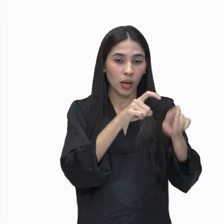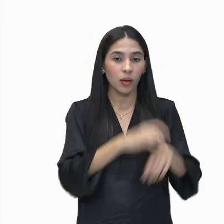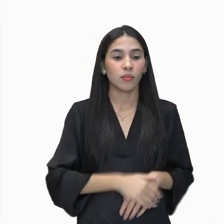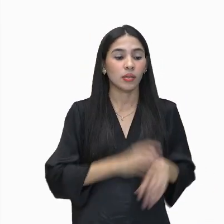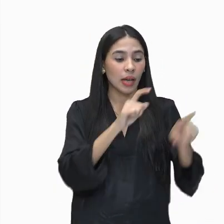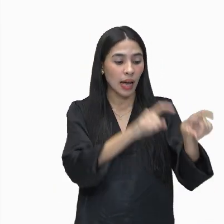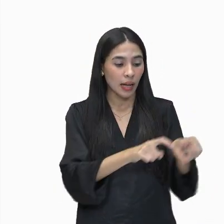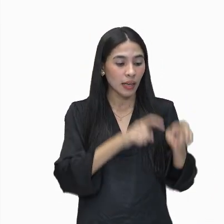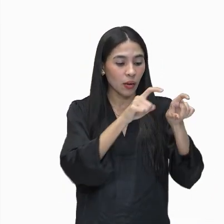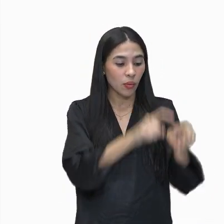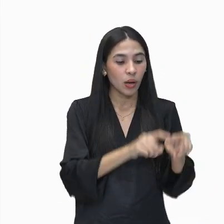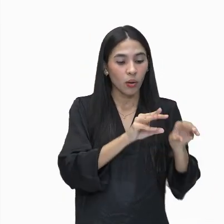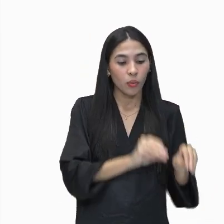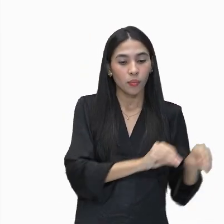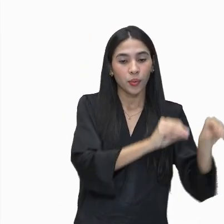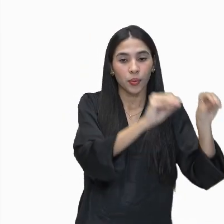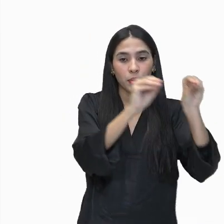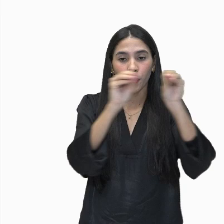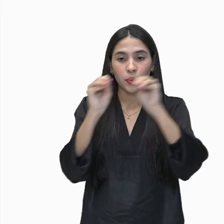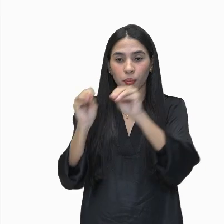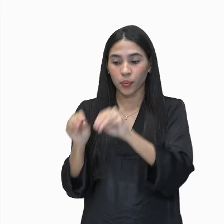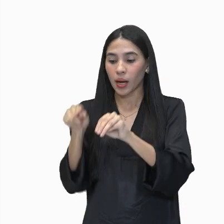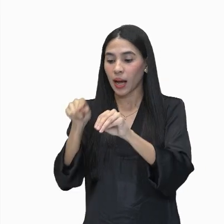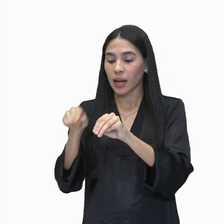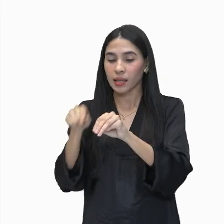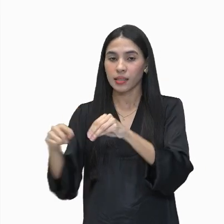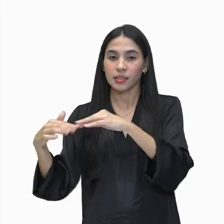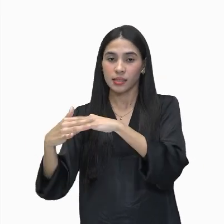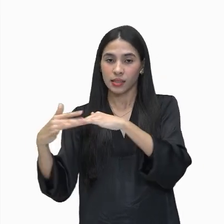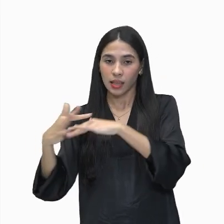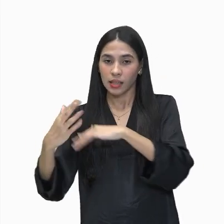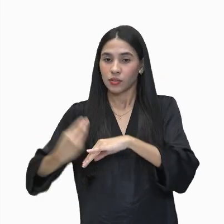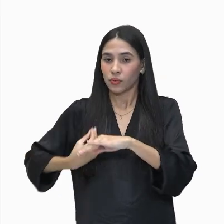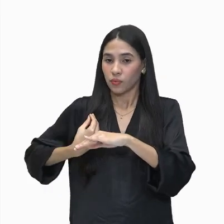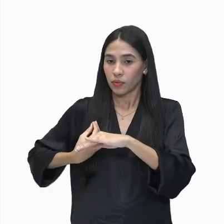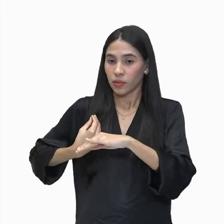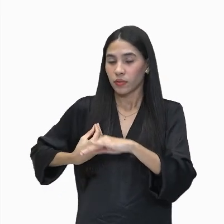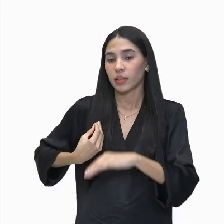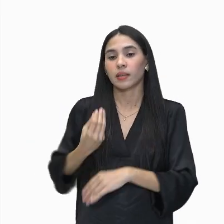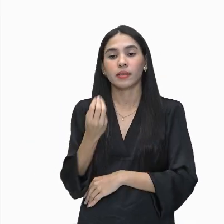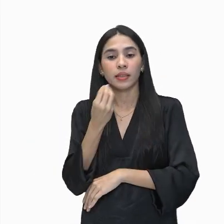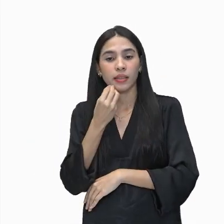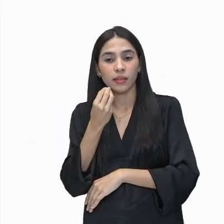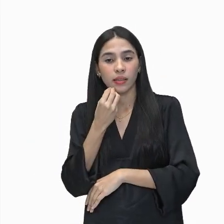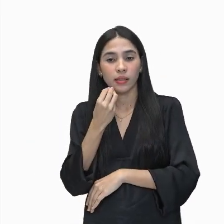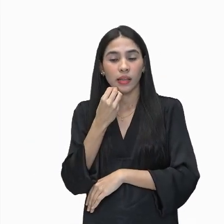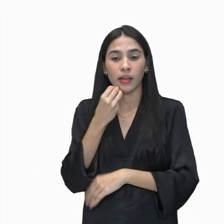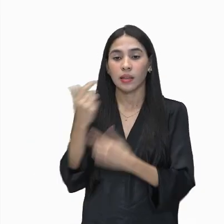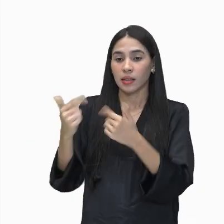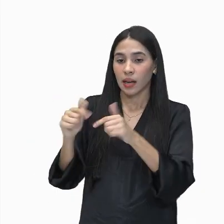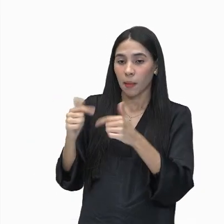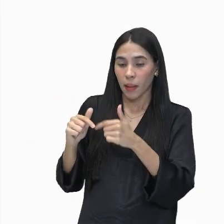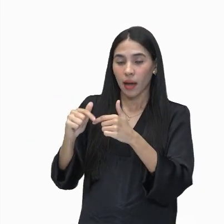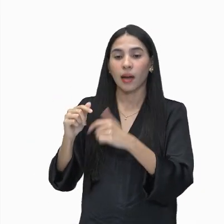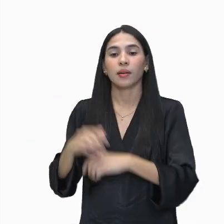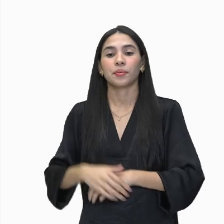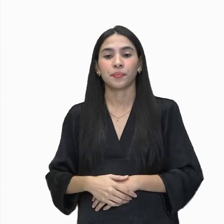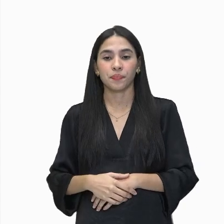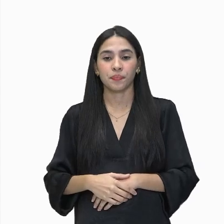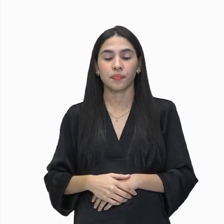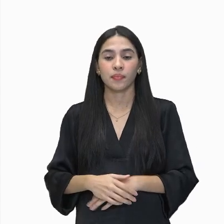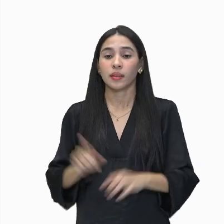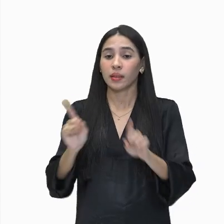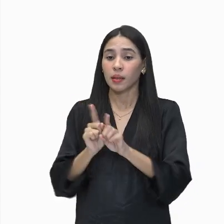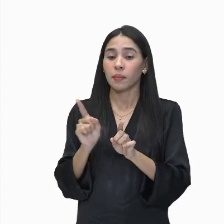áreas rurais, do campo, em direção às cidades, em busca de melhores oportunidades de emprego,